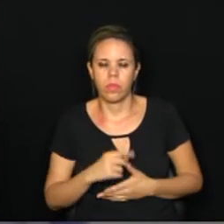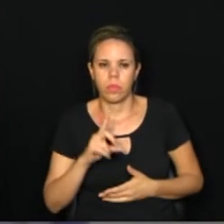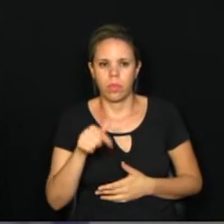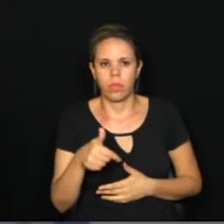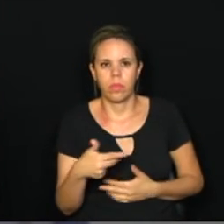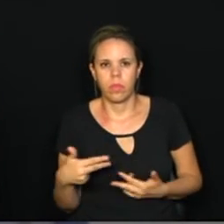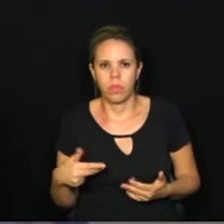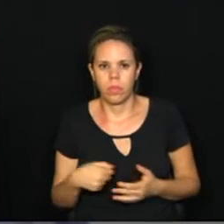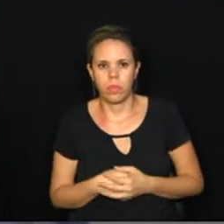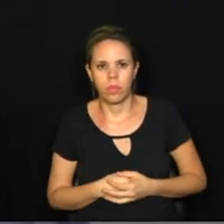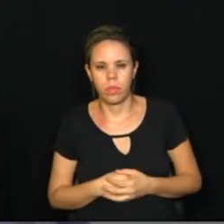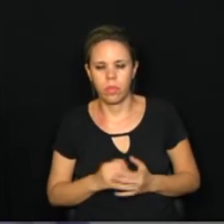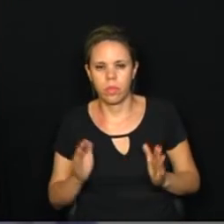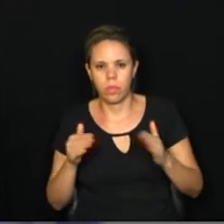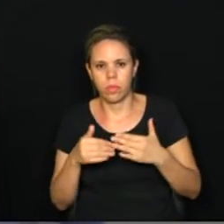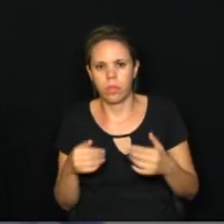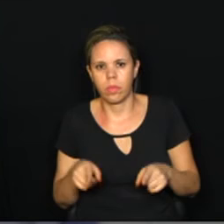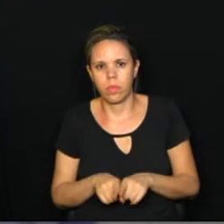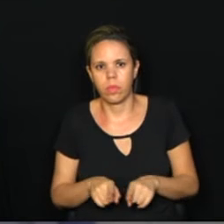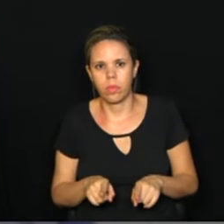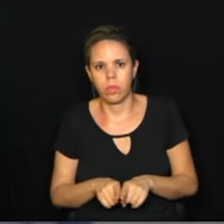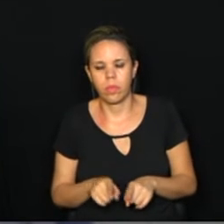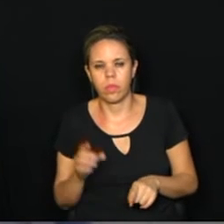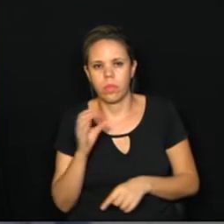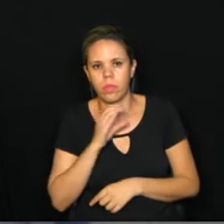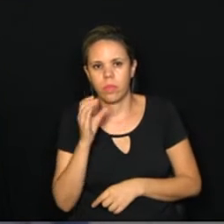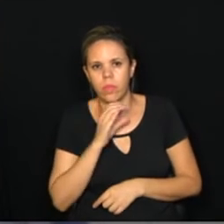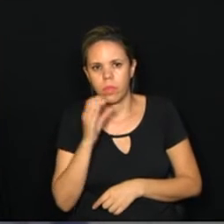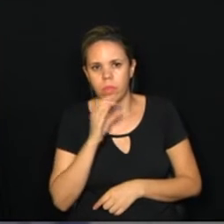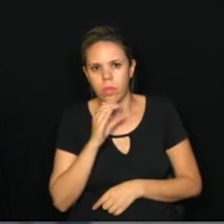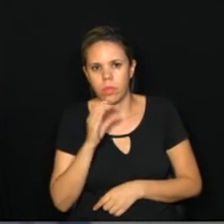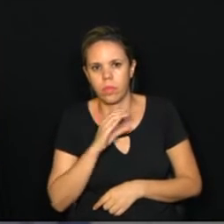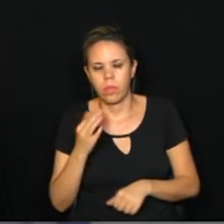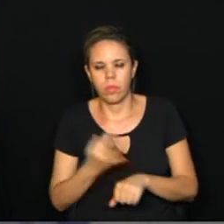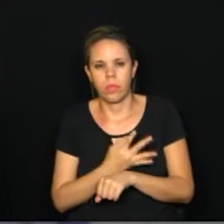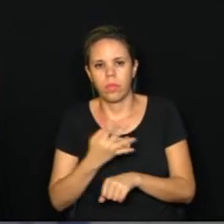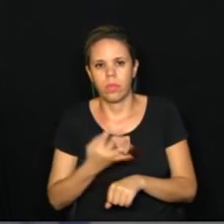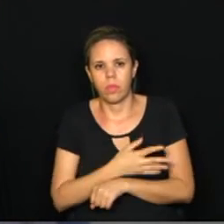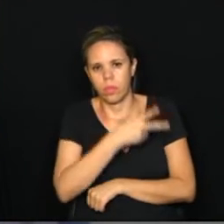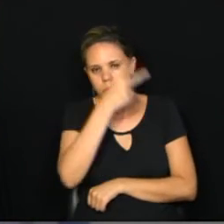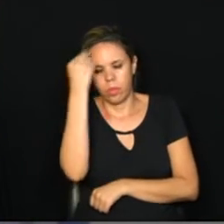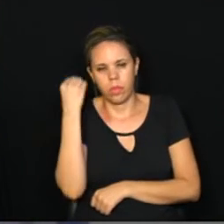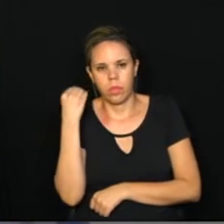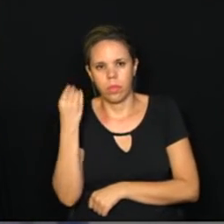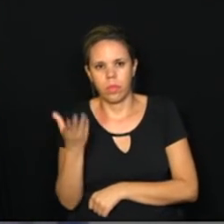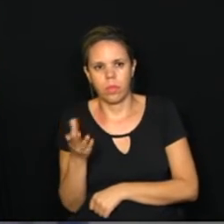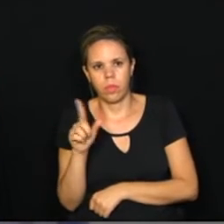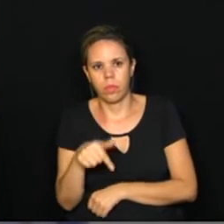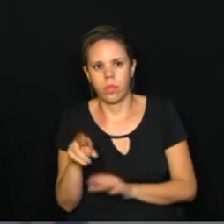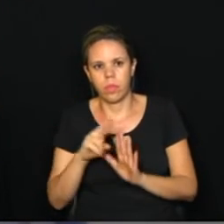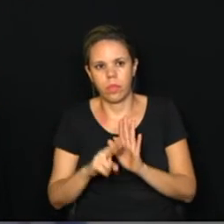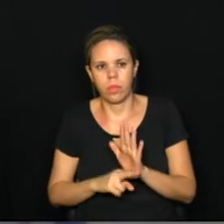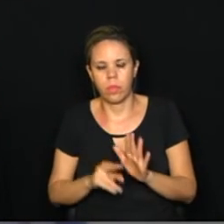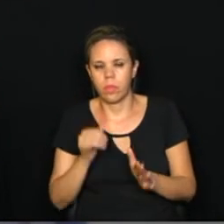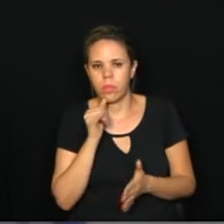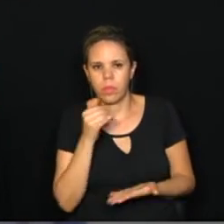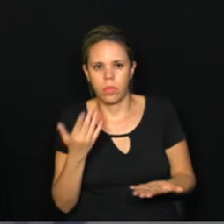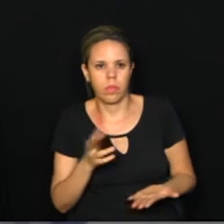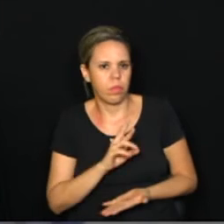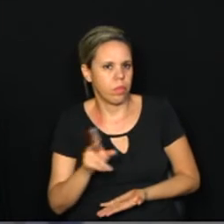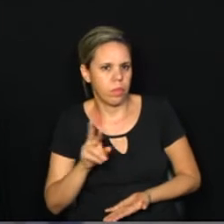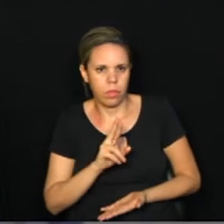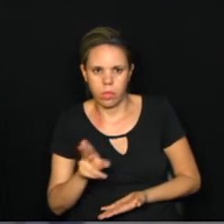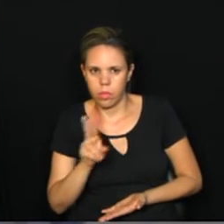questão focada em uma situação de emergência, estado de calamidade pública, eu entendo que ele é um regime de exceção. Ele não é